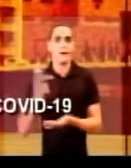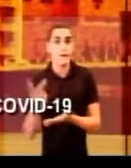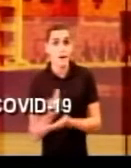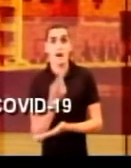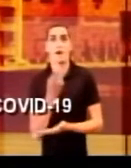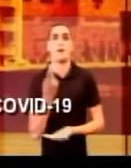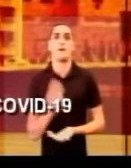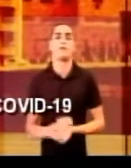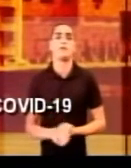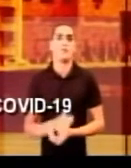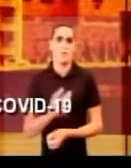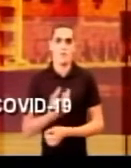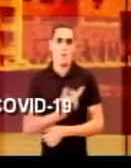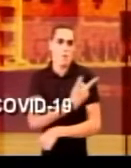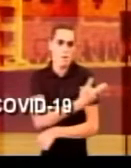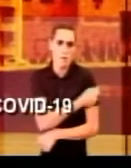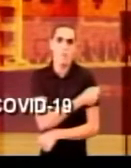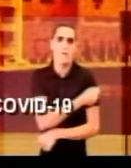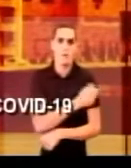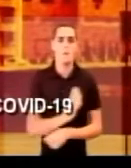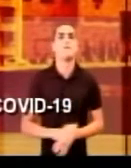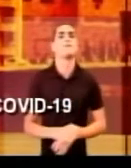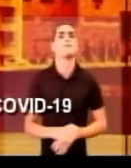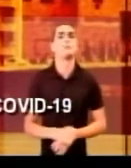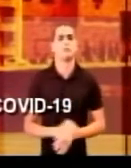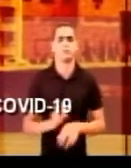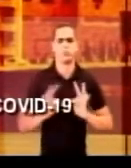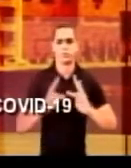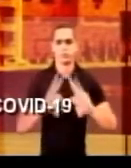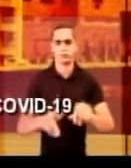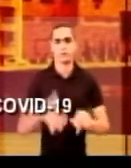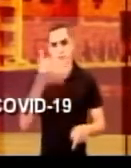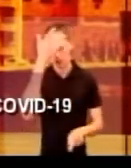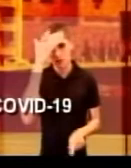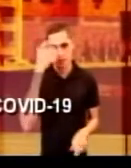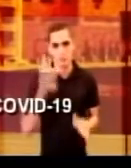ocorra uma vacinação em massa.